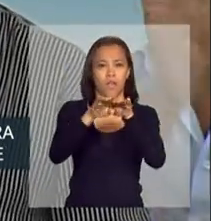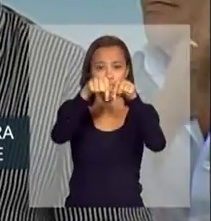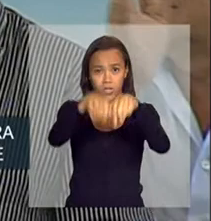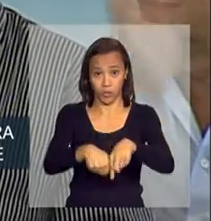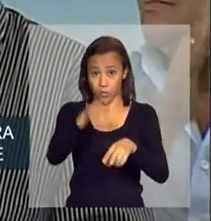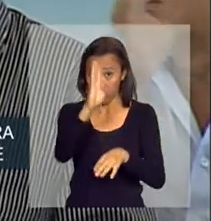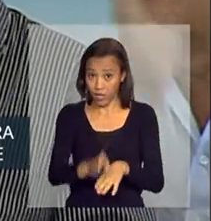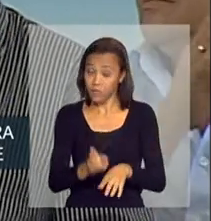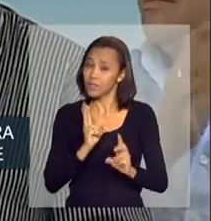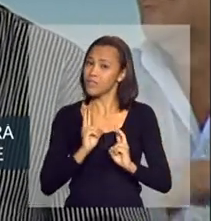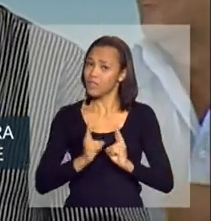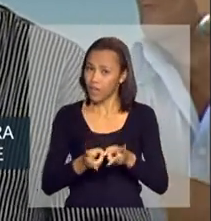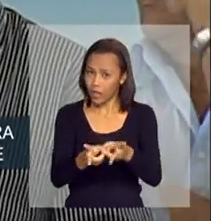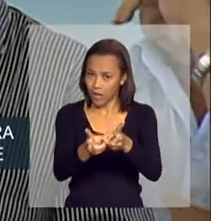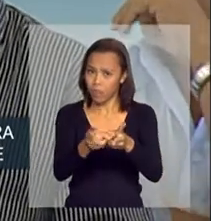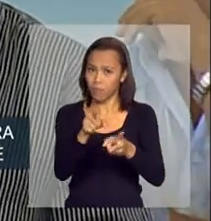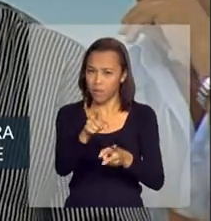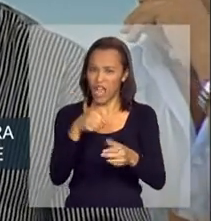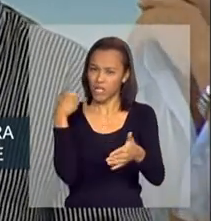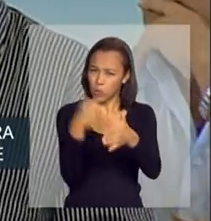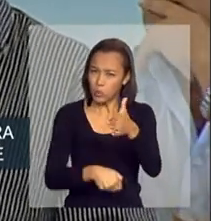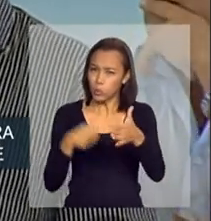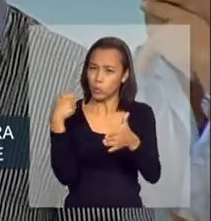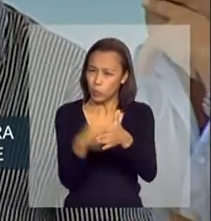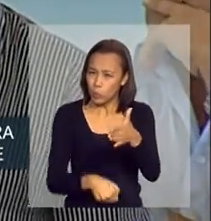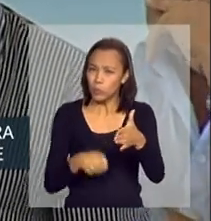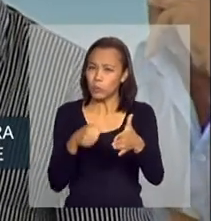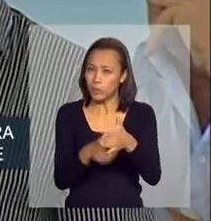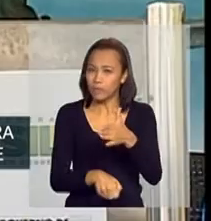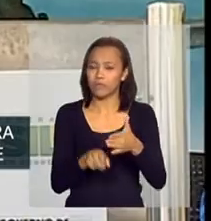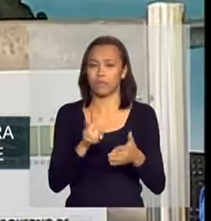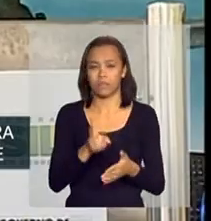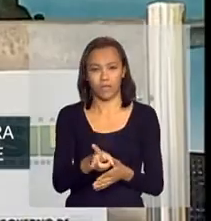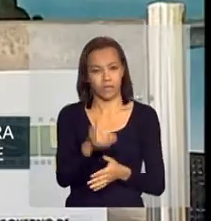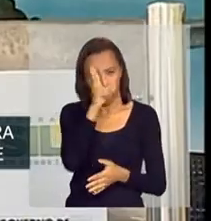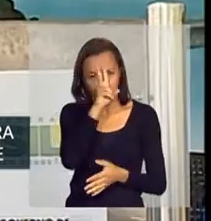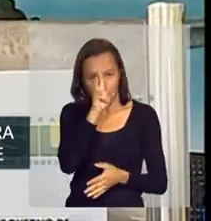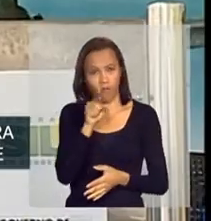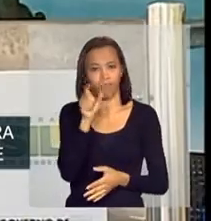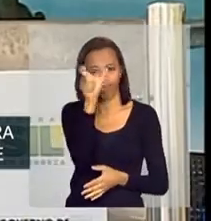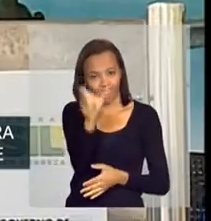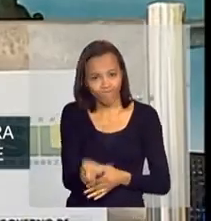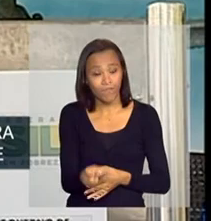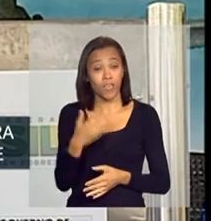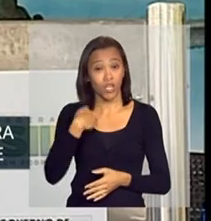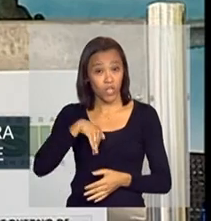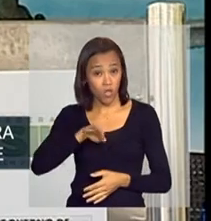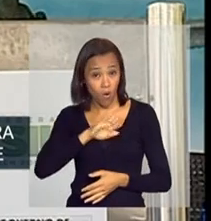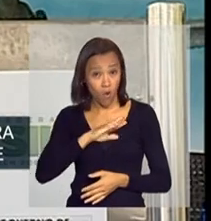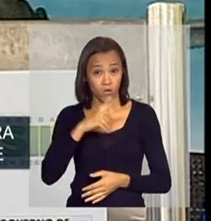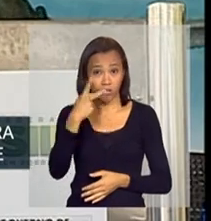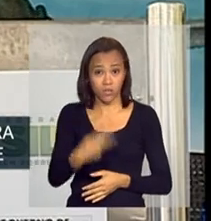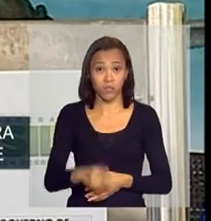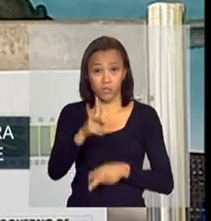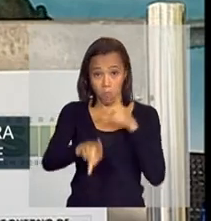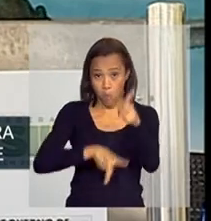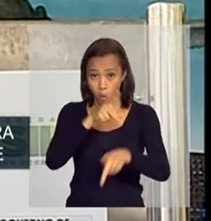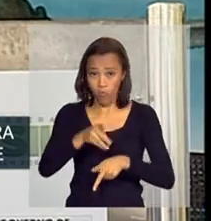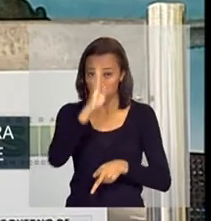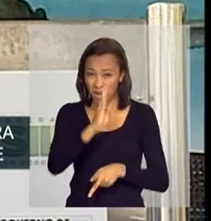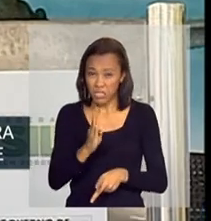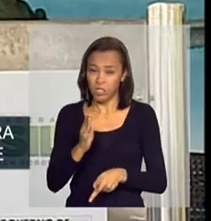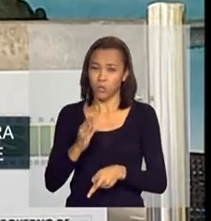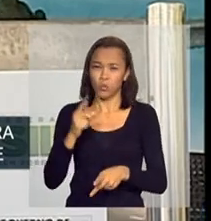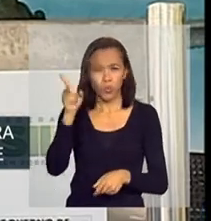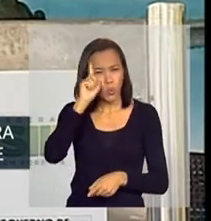Estará sempre ligado às lutas que nós todos brasileiros travamos